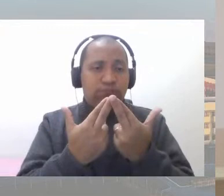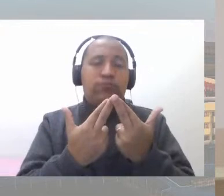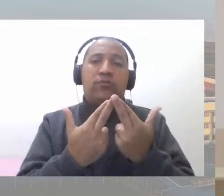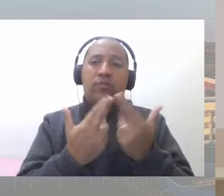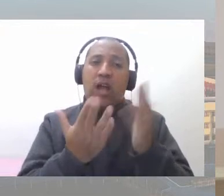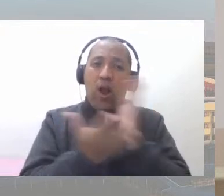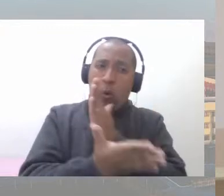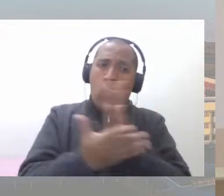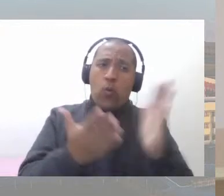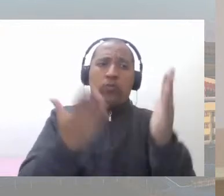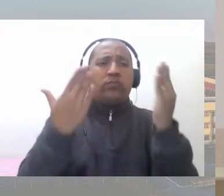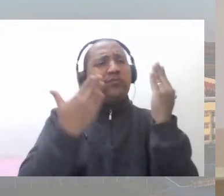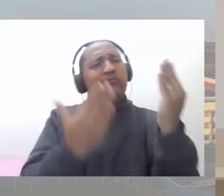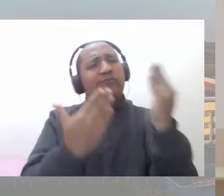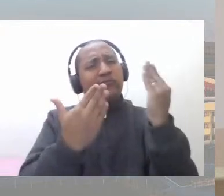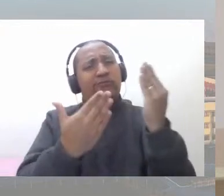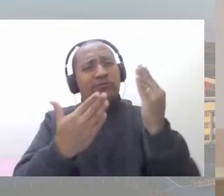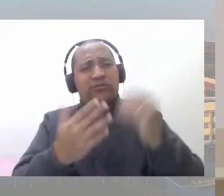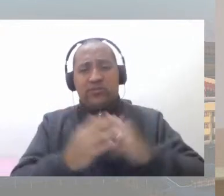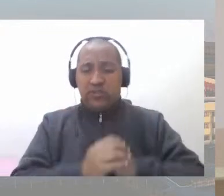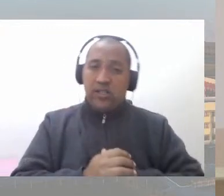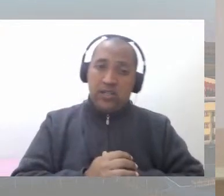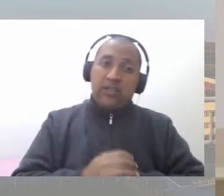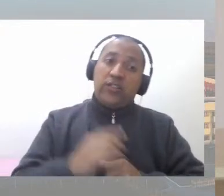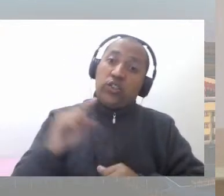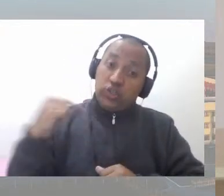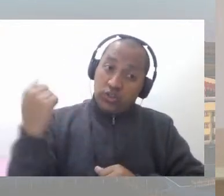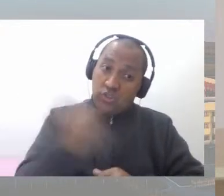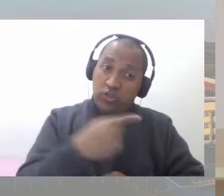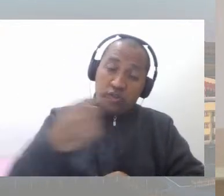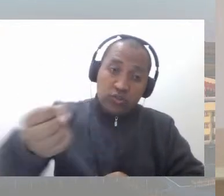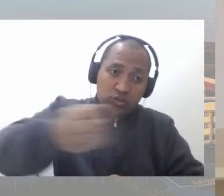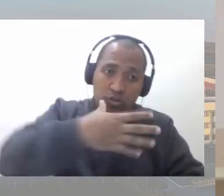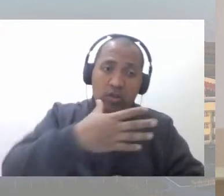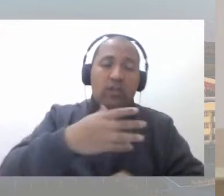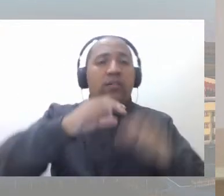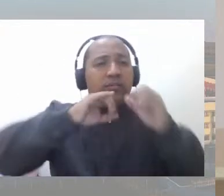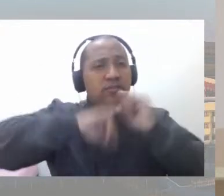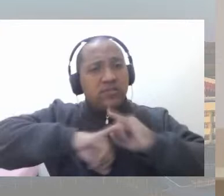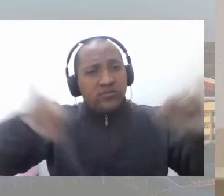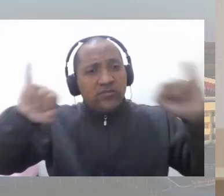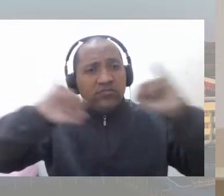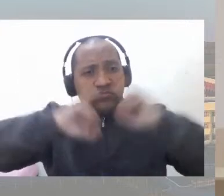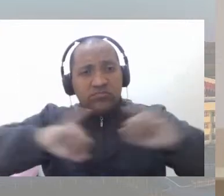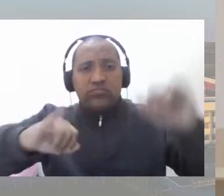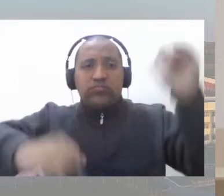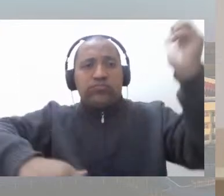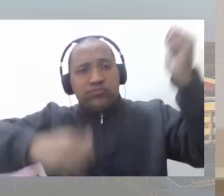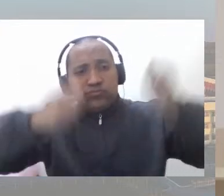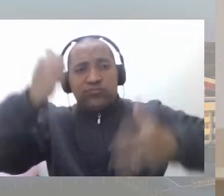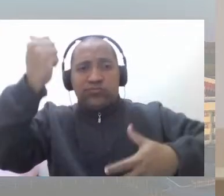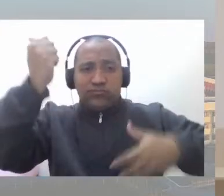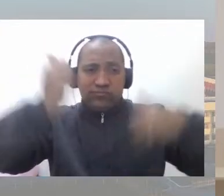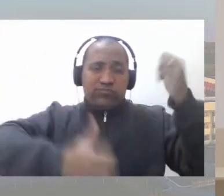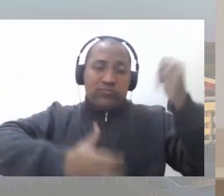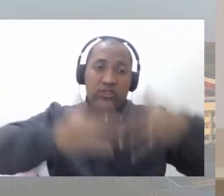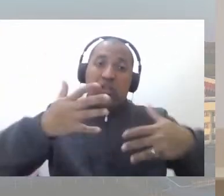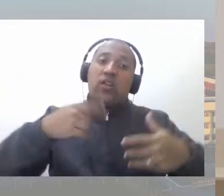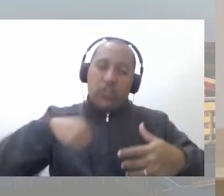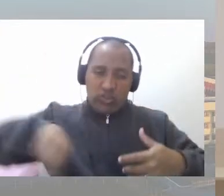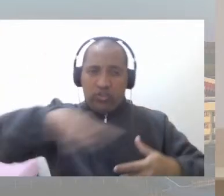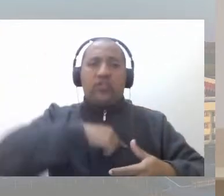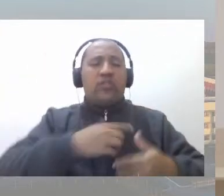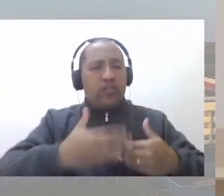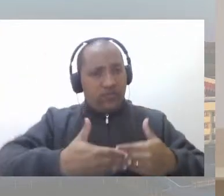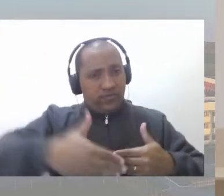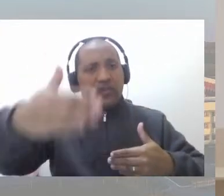algumas dúvidas que ficaram, novas notas, né, a parte de comunicação, a gente vamos continuar